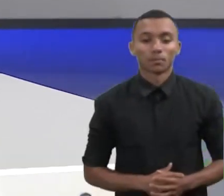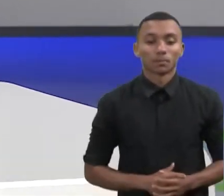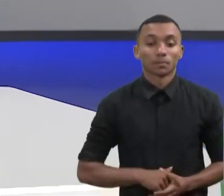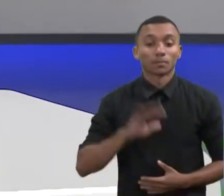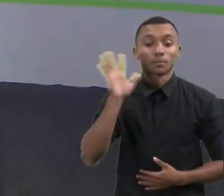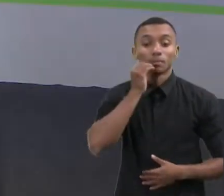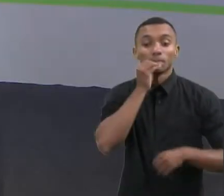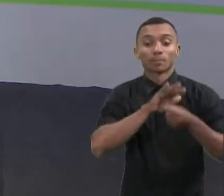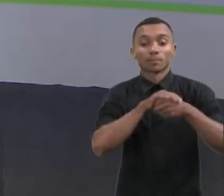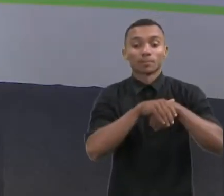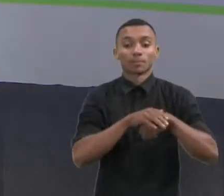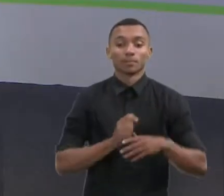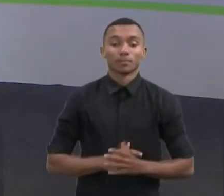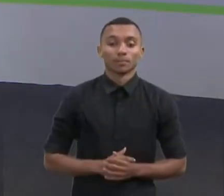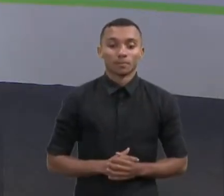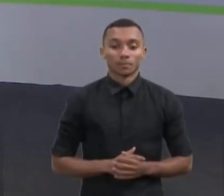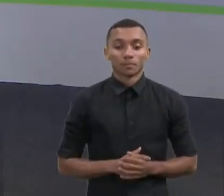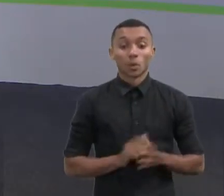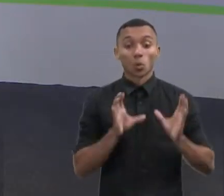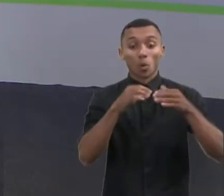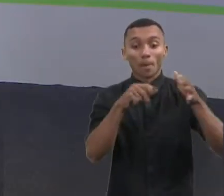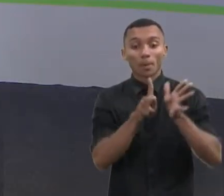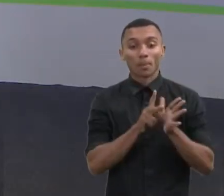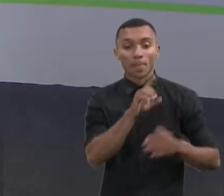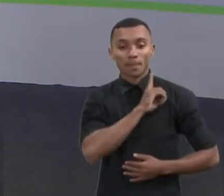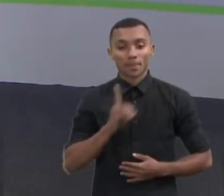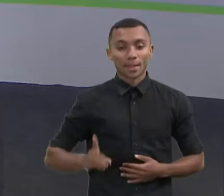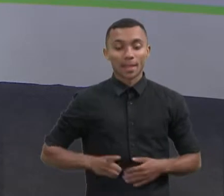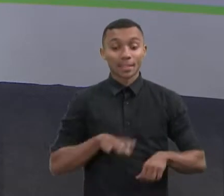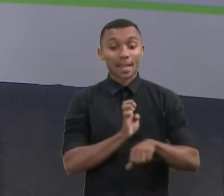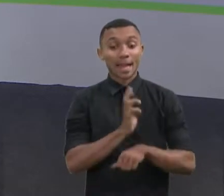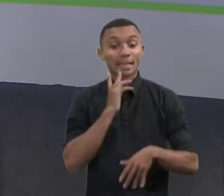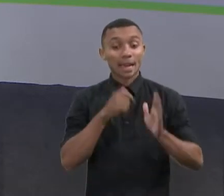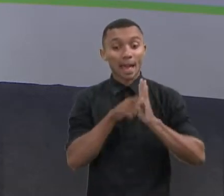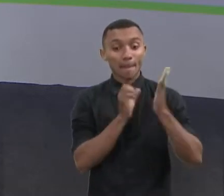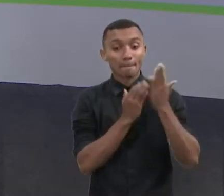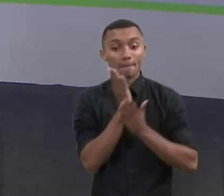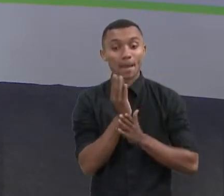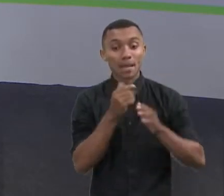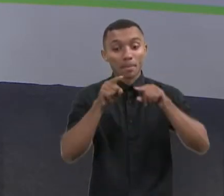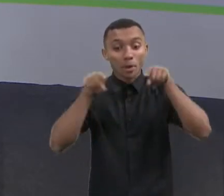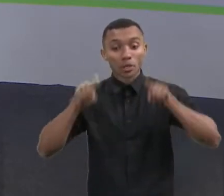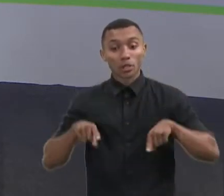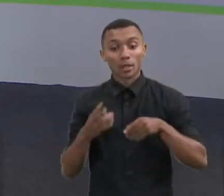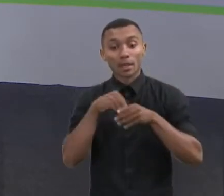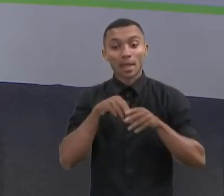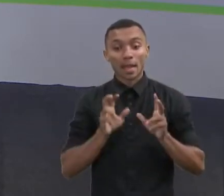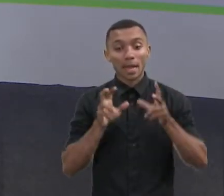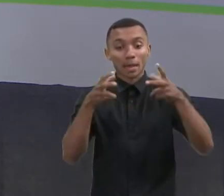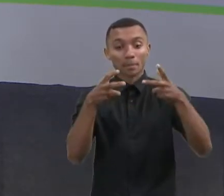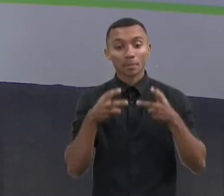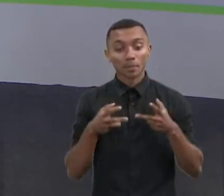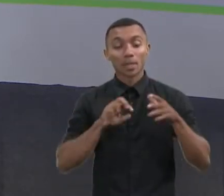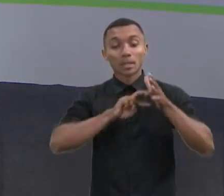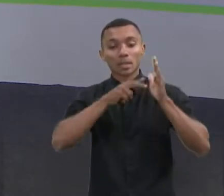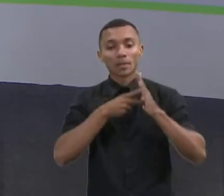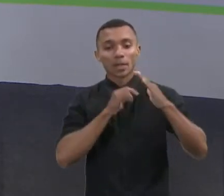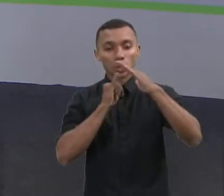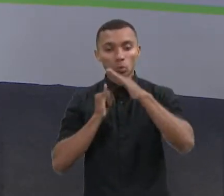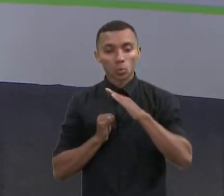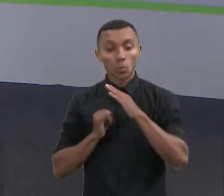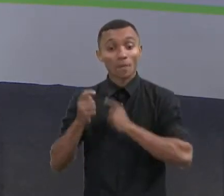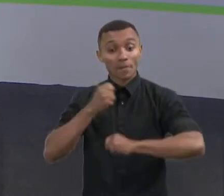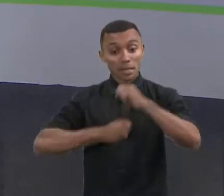Olá, boa noite. Parlamentares cearenses avaliam projeto aprovado na Câmara dos Deputados que permite que instituições